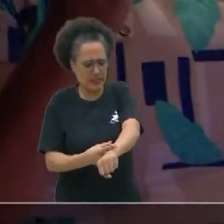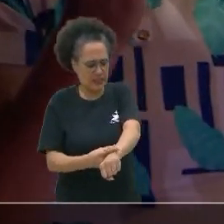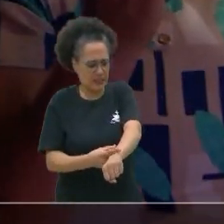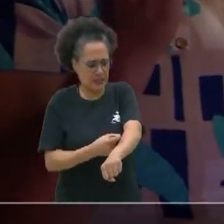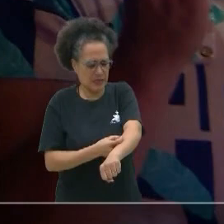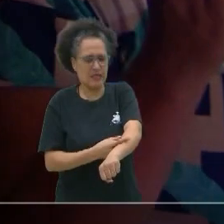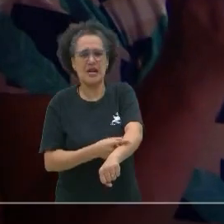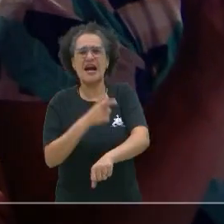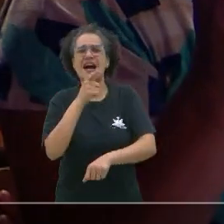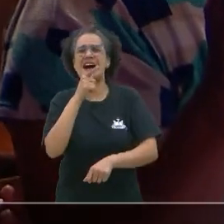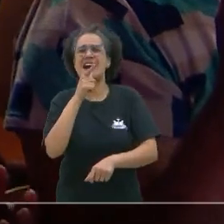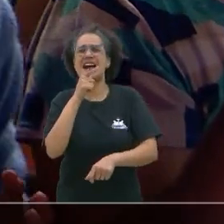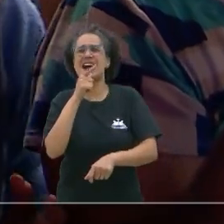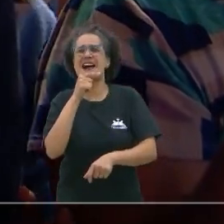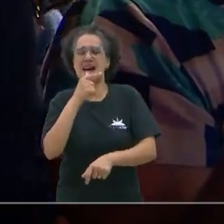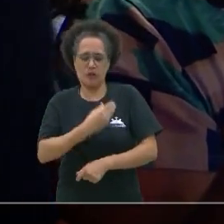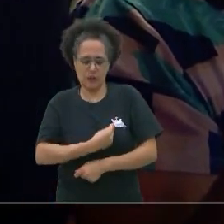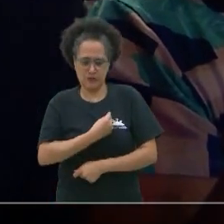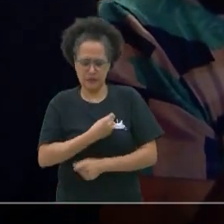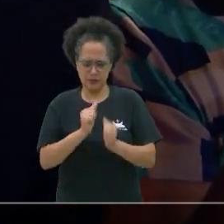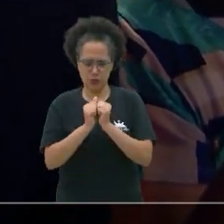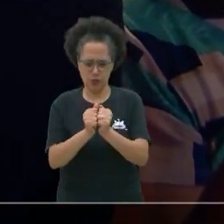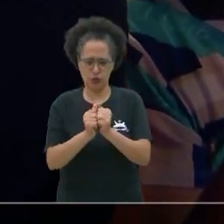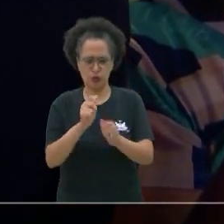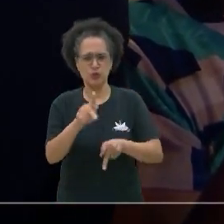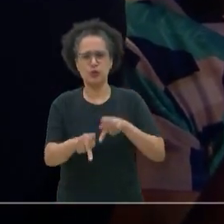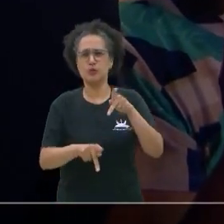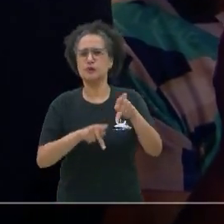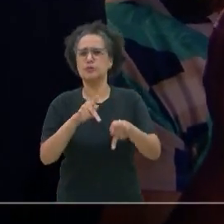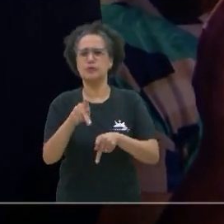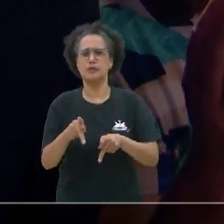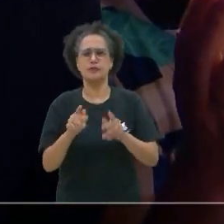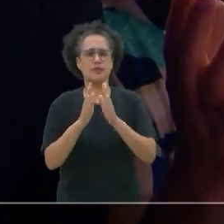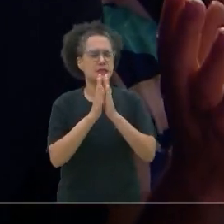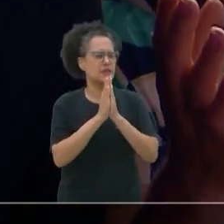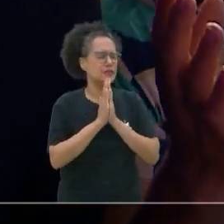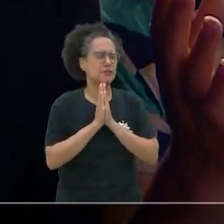povo. Derrama, Senhor, o Teu Espírito.